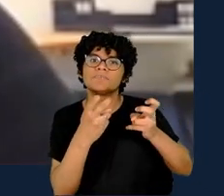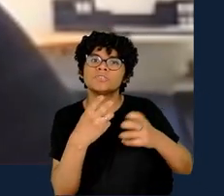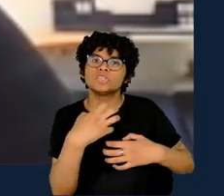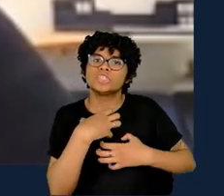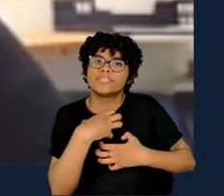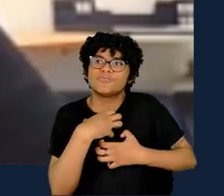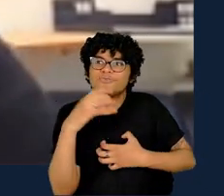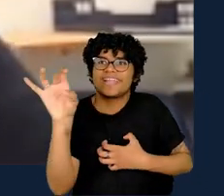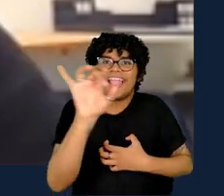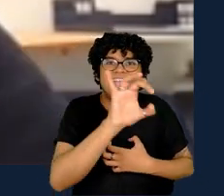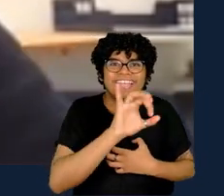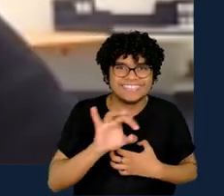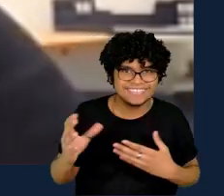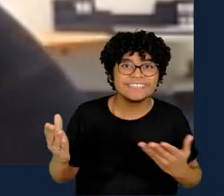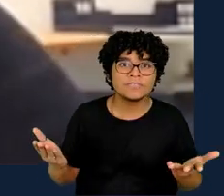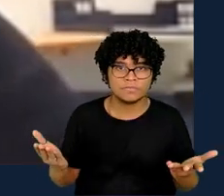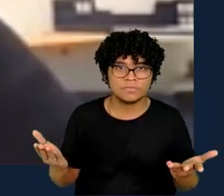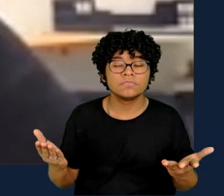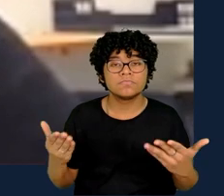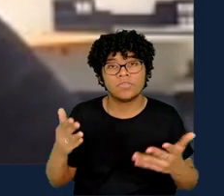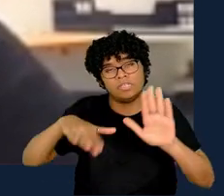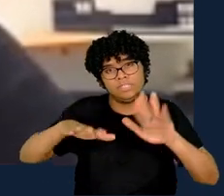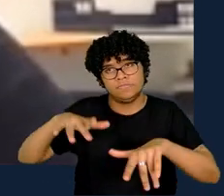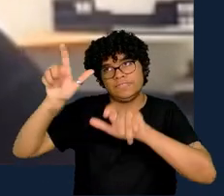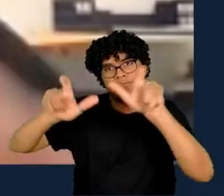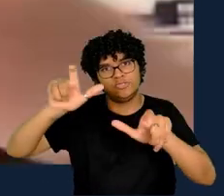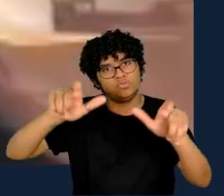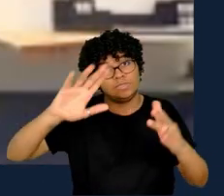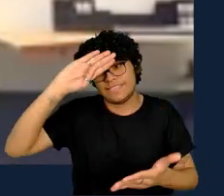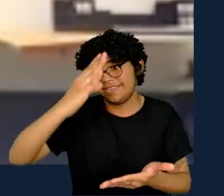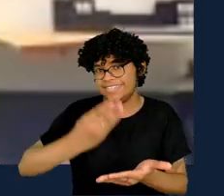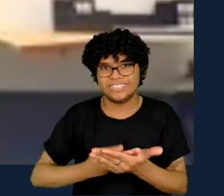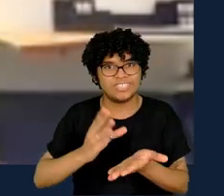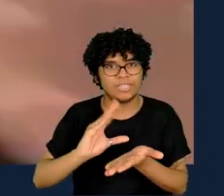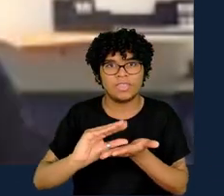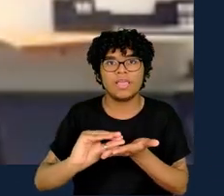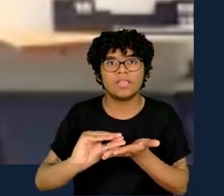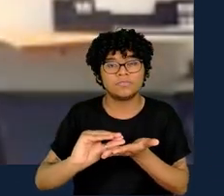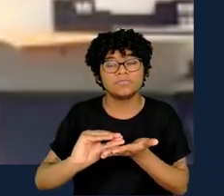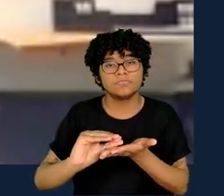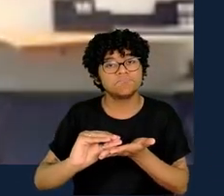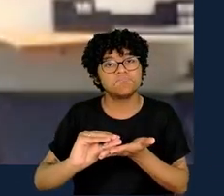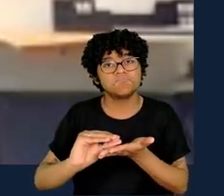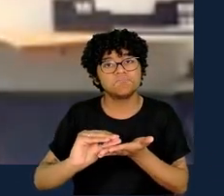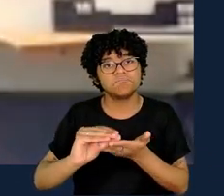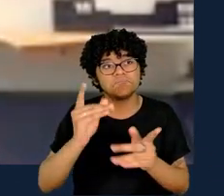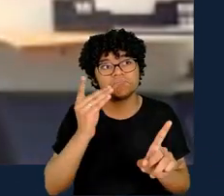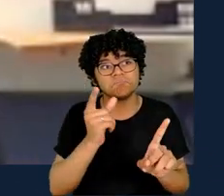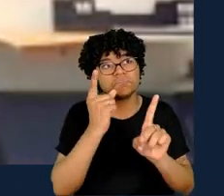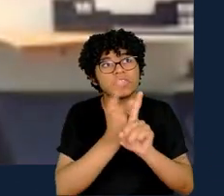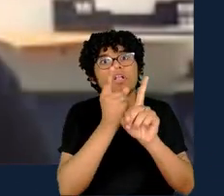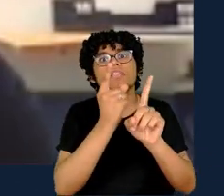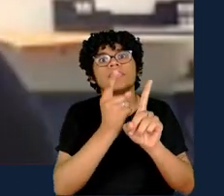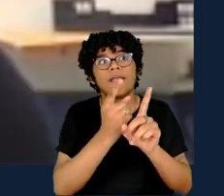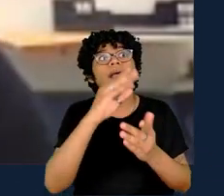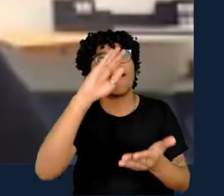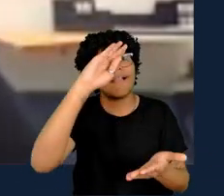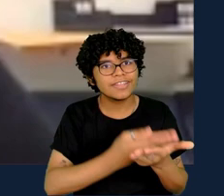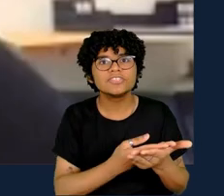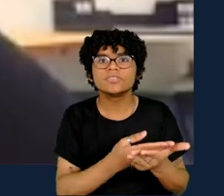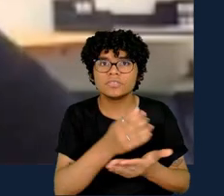muitas pessoas que poderiam não acreditar nos dados chegam a acreditar no que estão olhando, no que eles mesmos podem